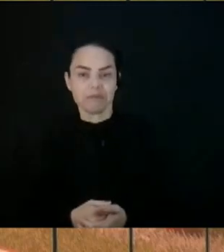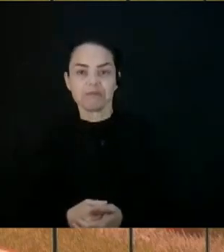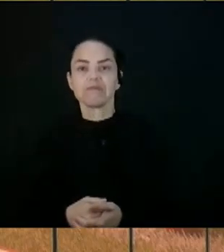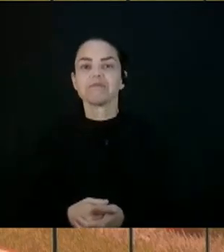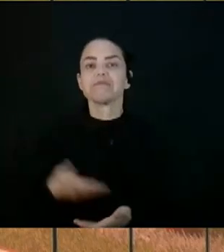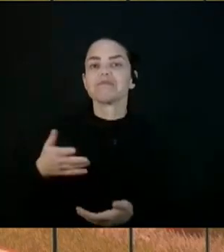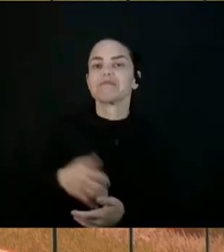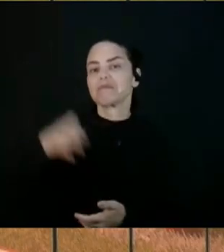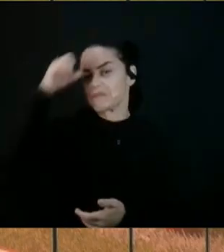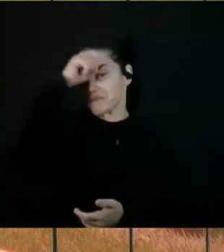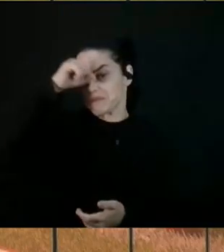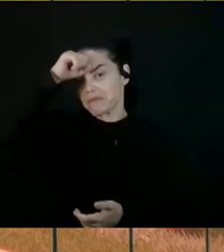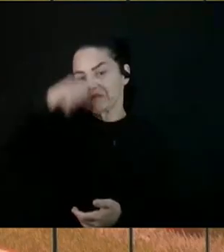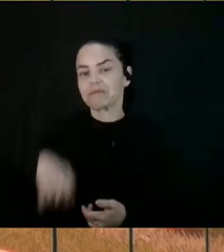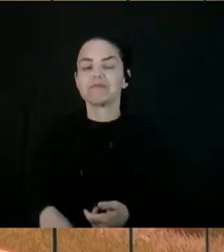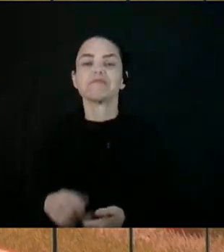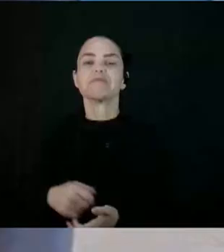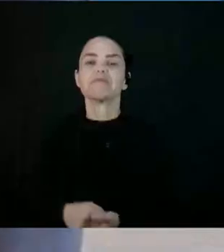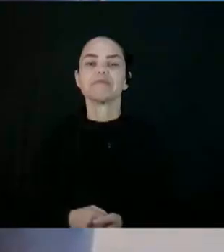aprendizado.